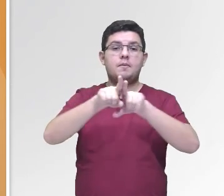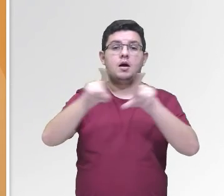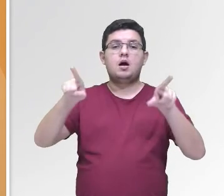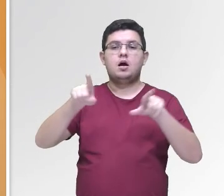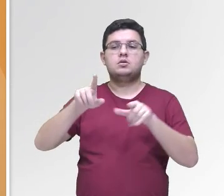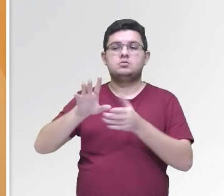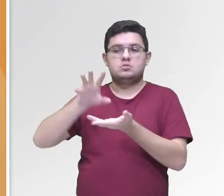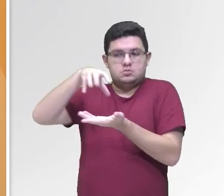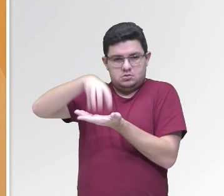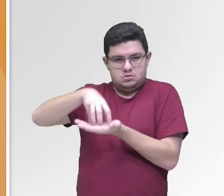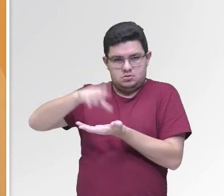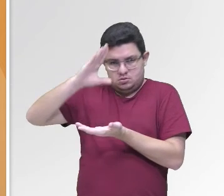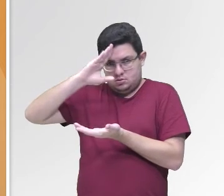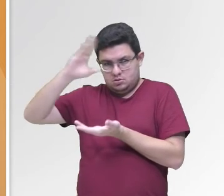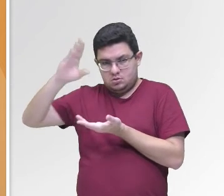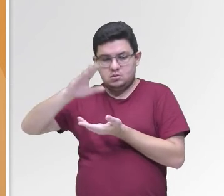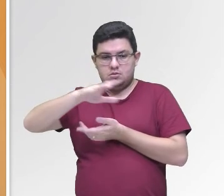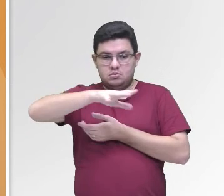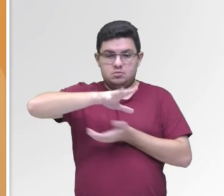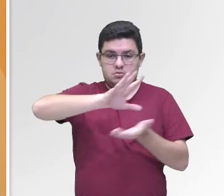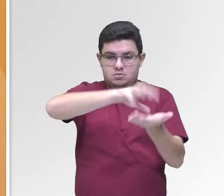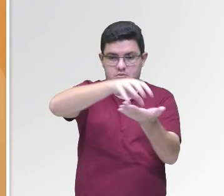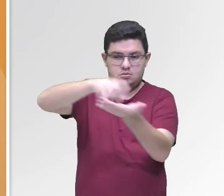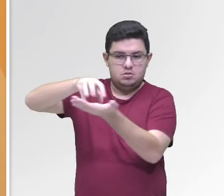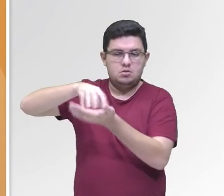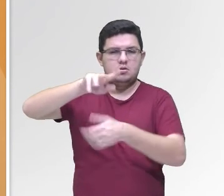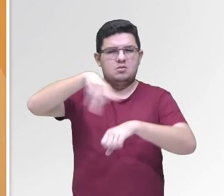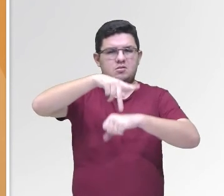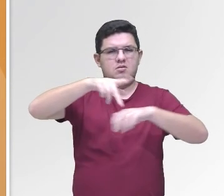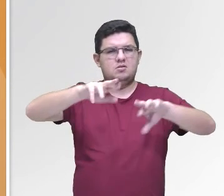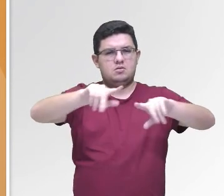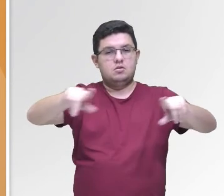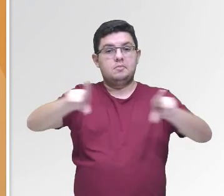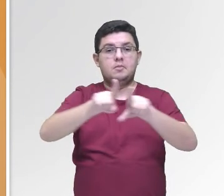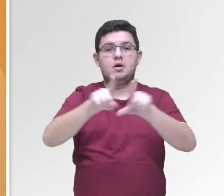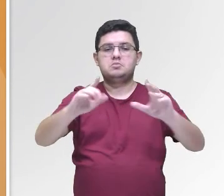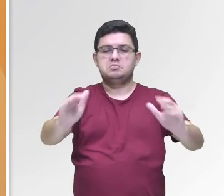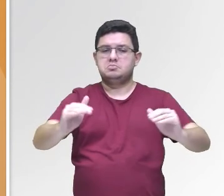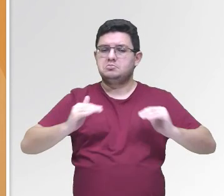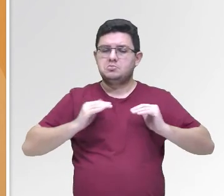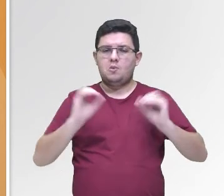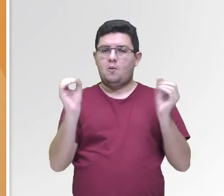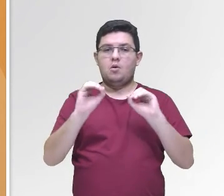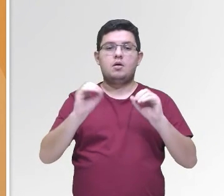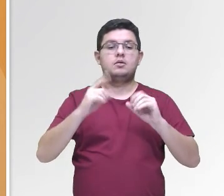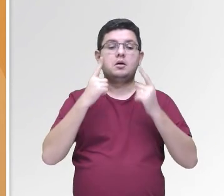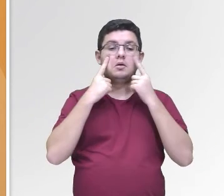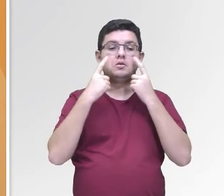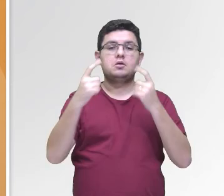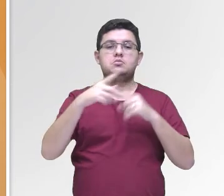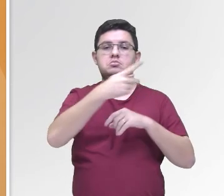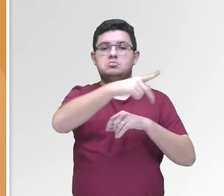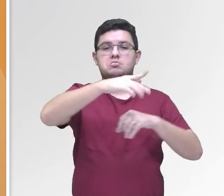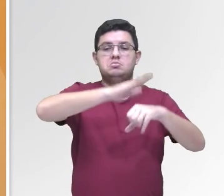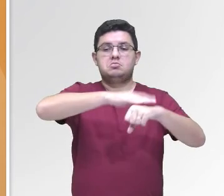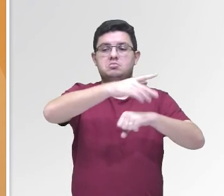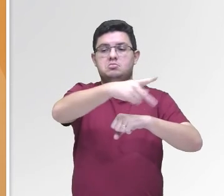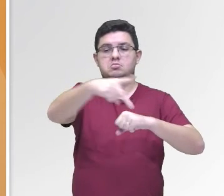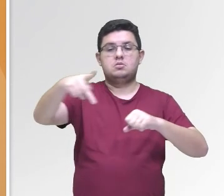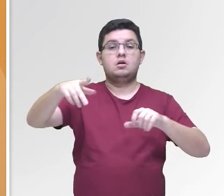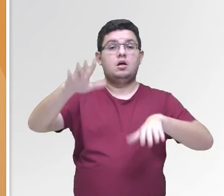as diretrizes da matriz, tá? Porque possuem interesses próprios e, às vezes, esses